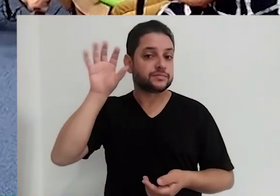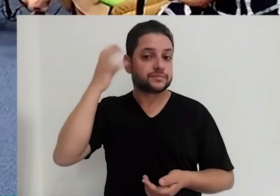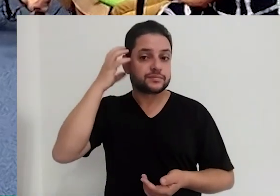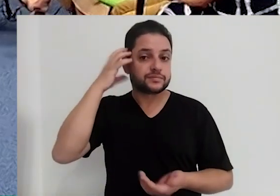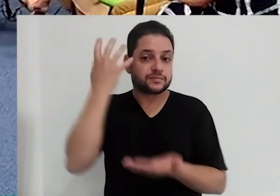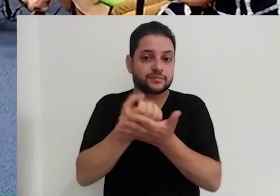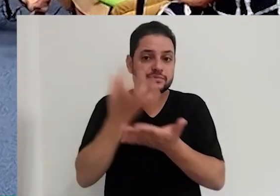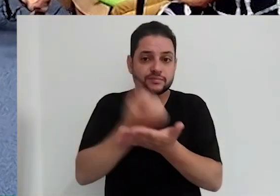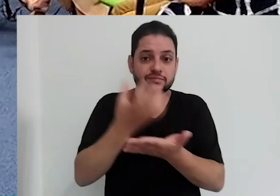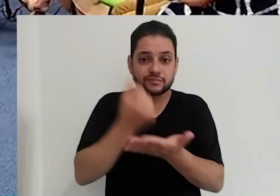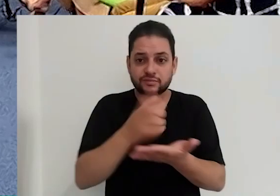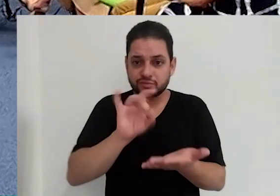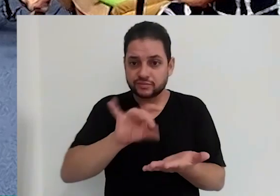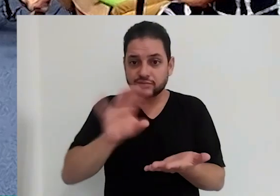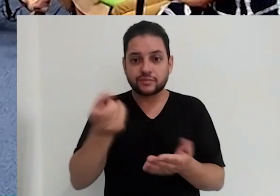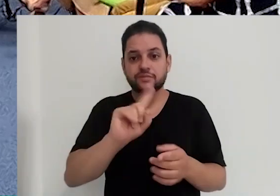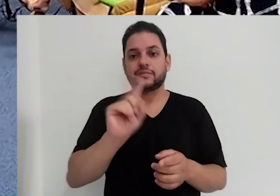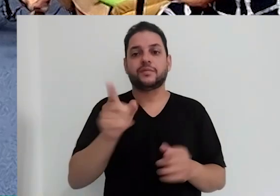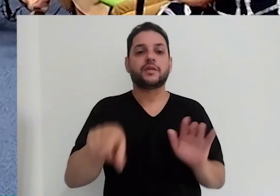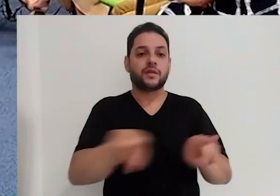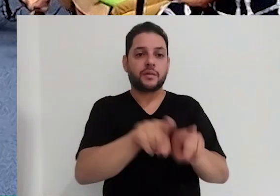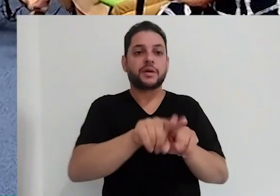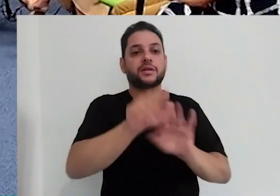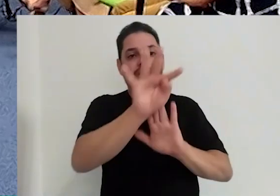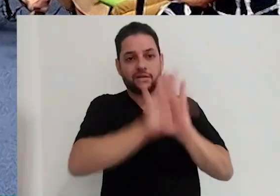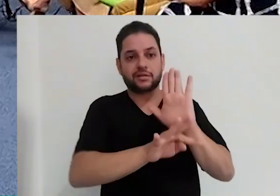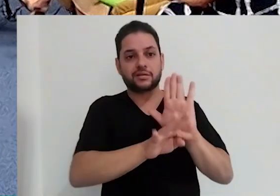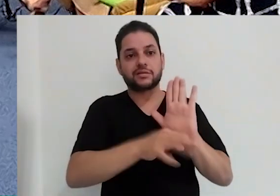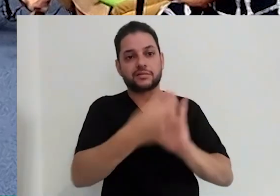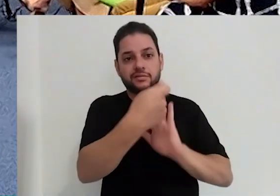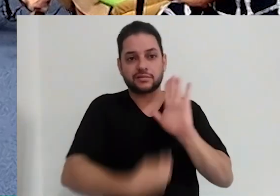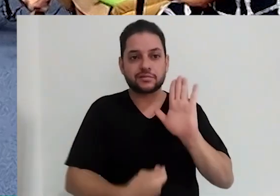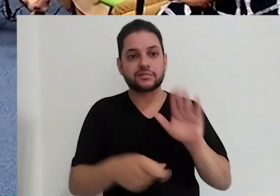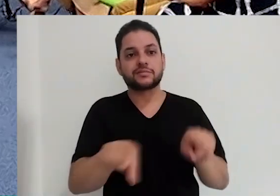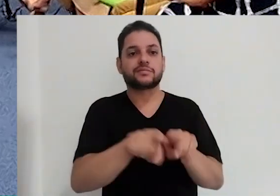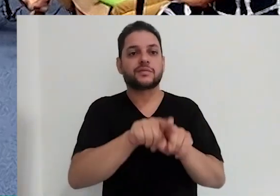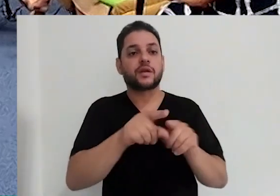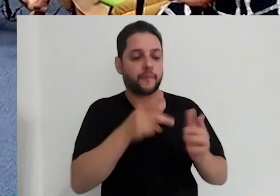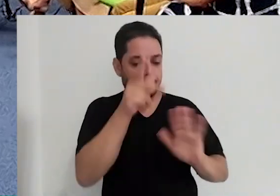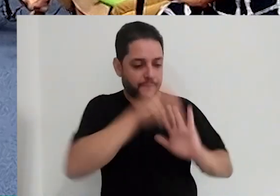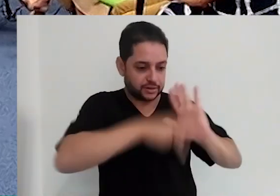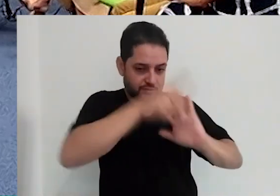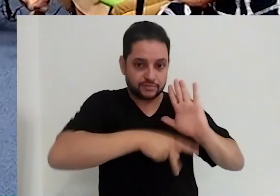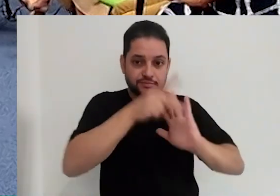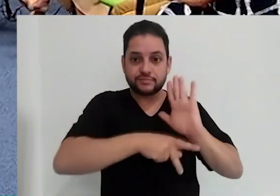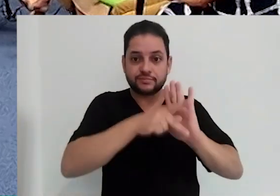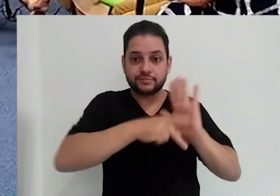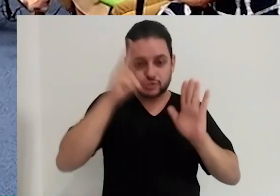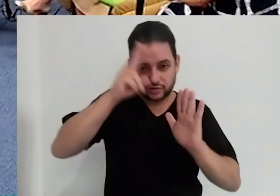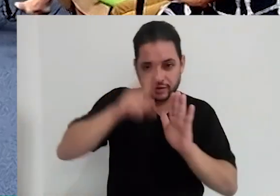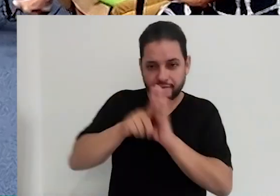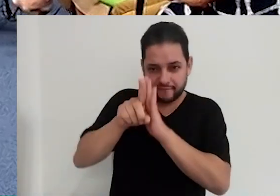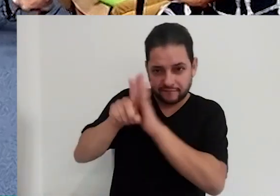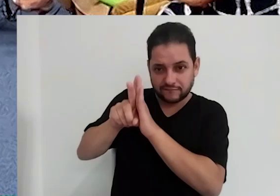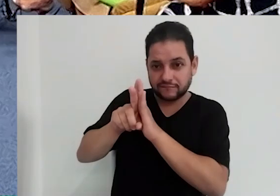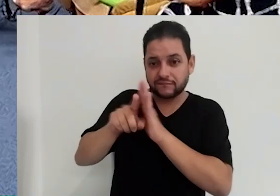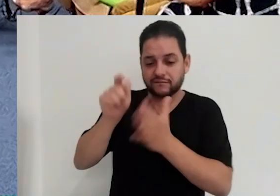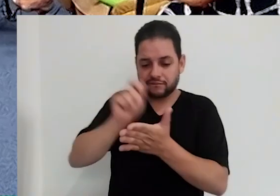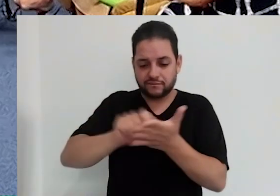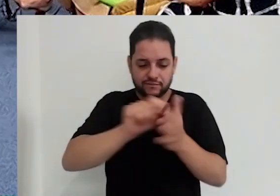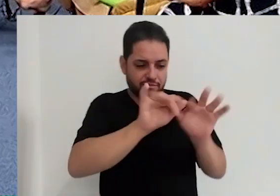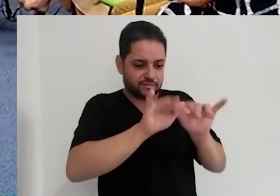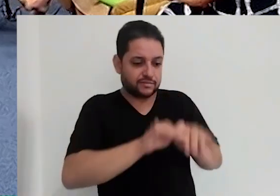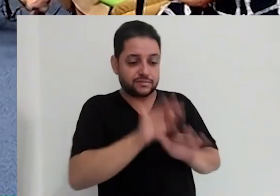eh eh mais ou menos a partir do projeto os historiadores que participaram do projeto escreveram textos foram